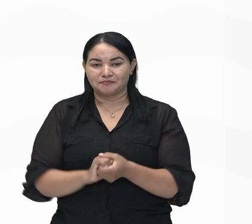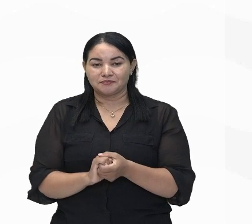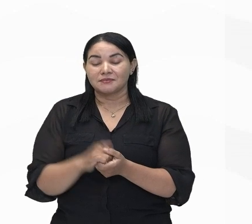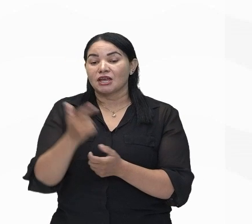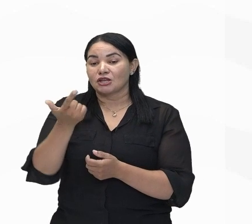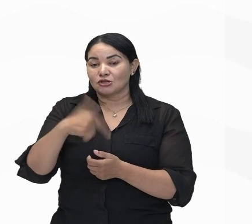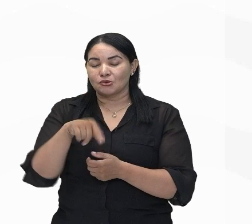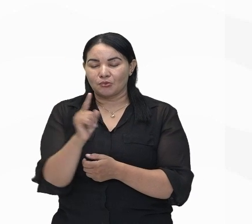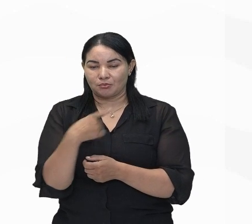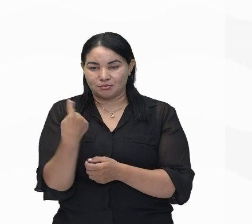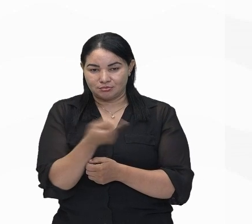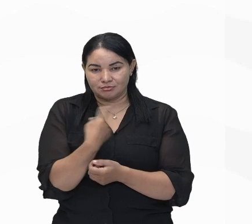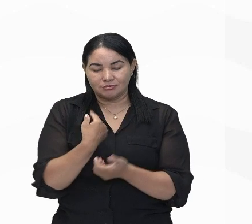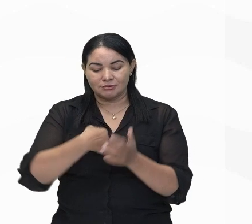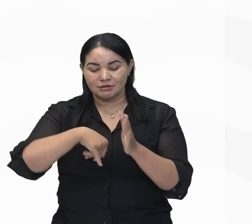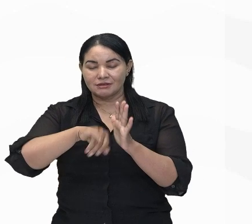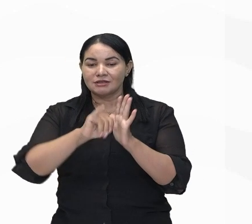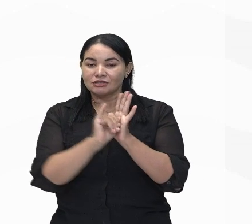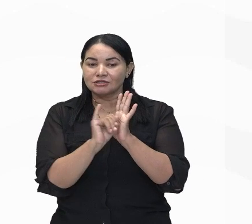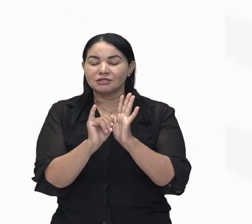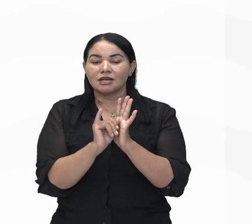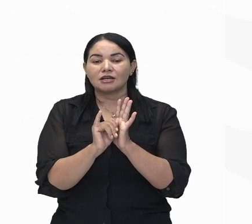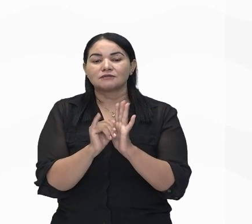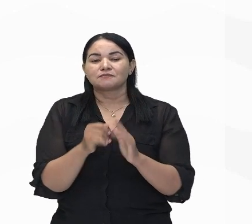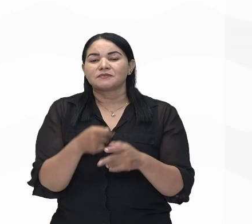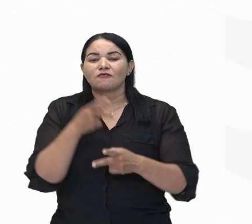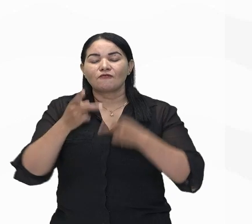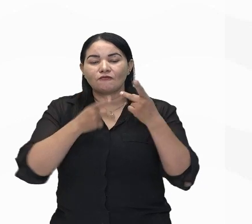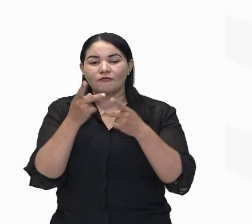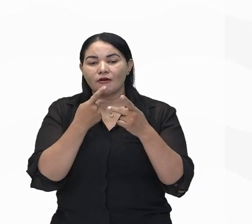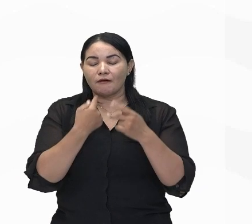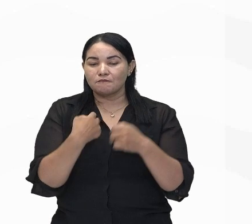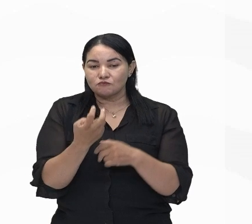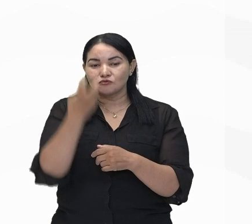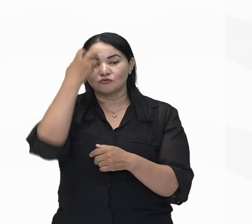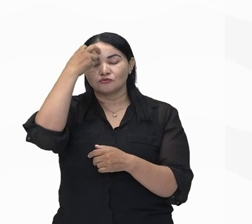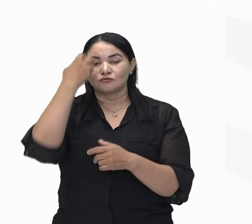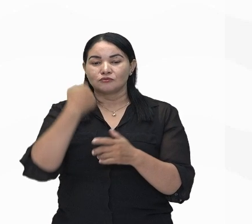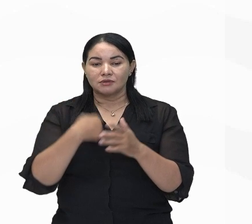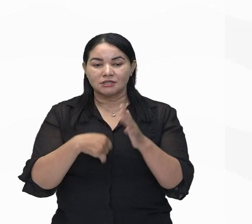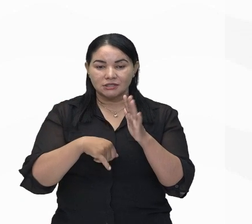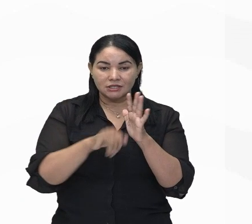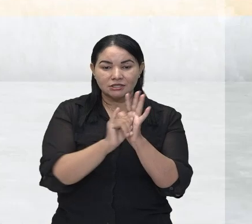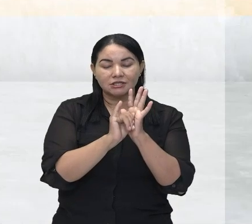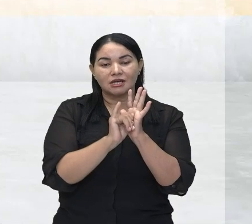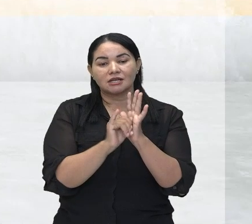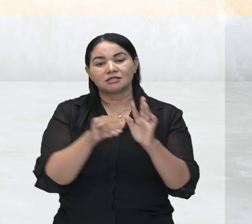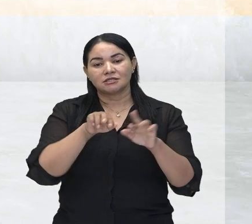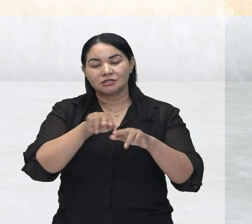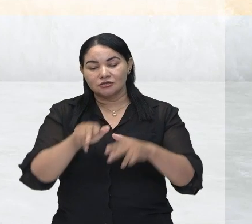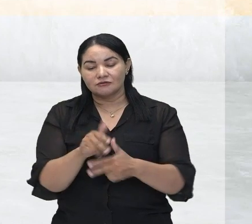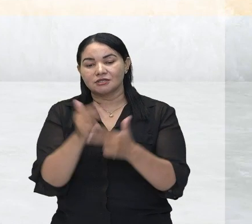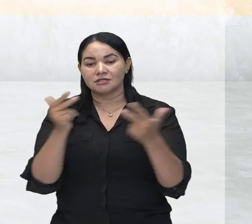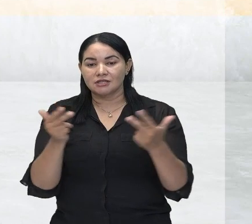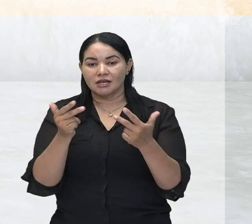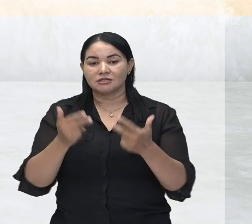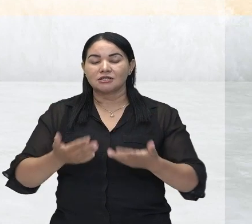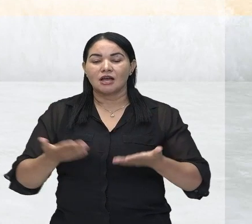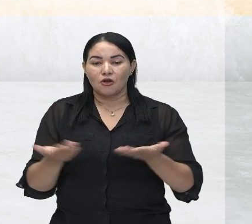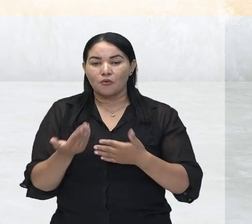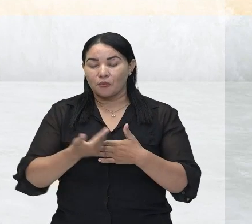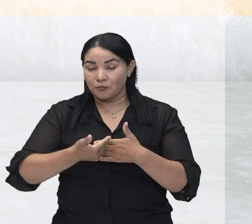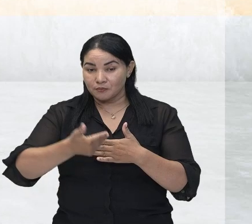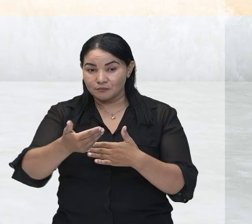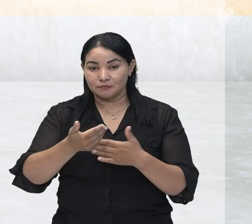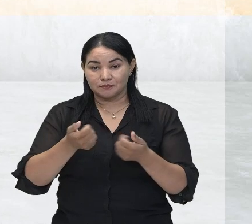nossa identidade. Nós falamos de cultura, identidade e diversidade. Então, para efeito assim já